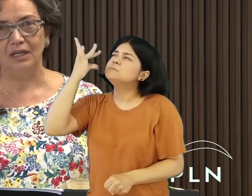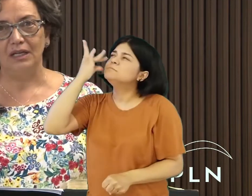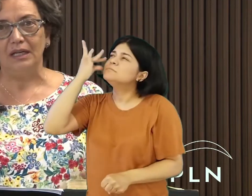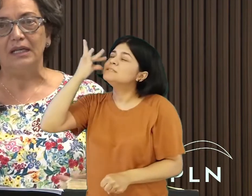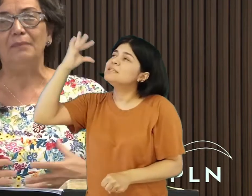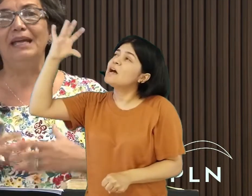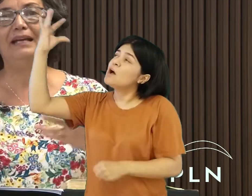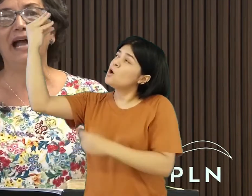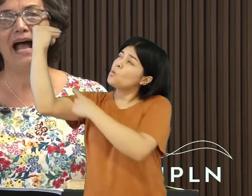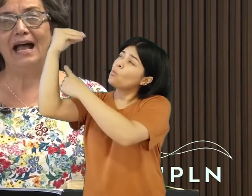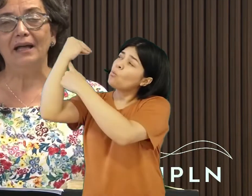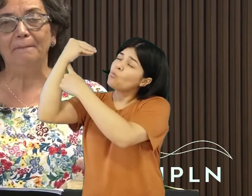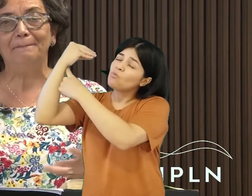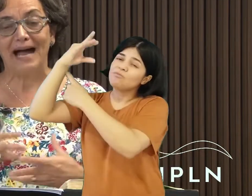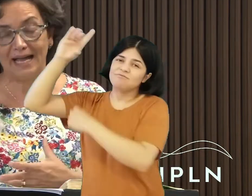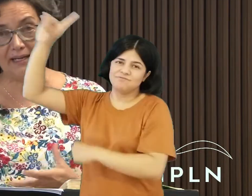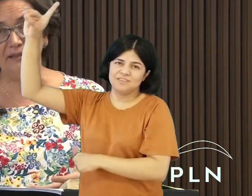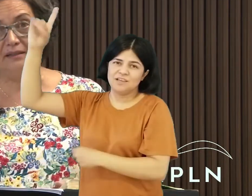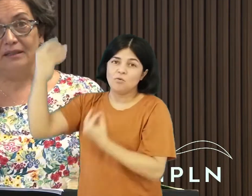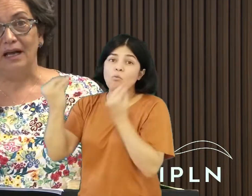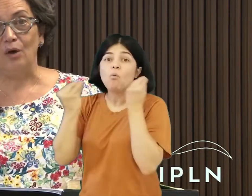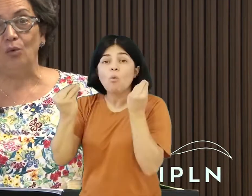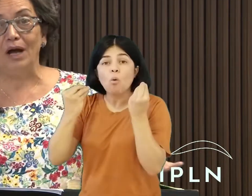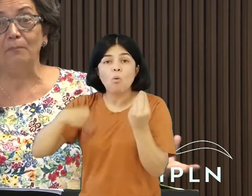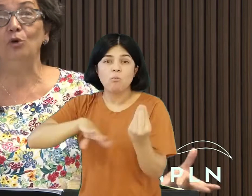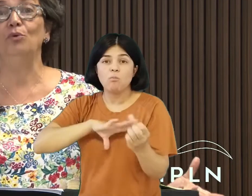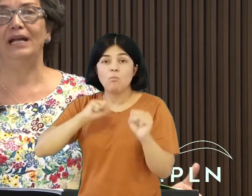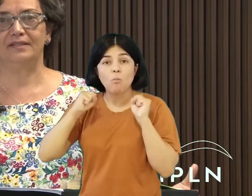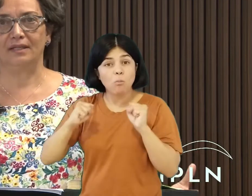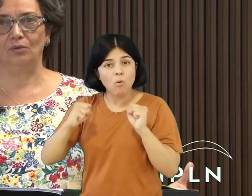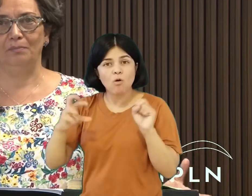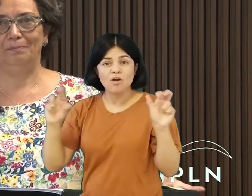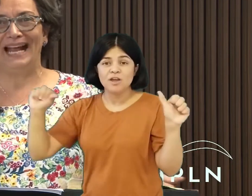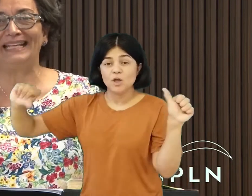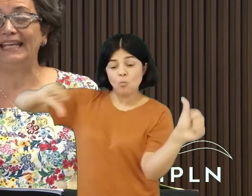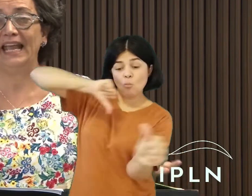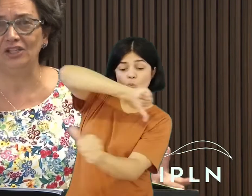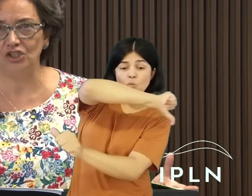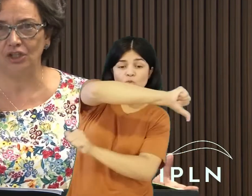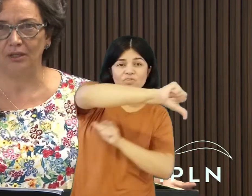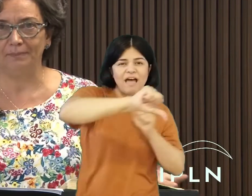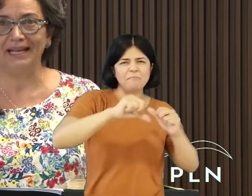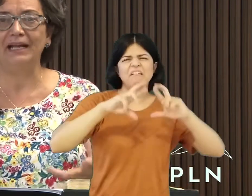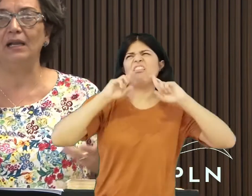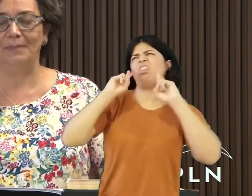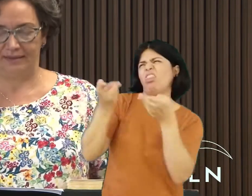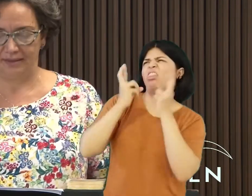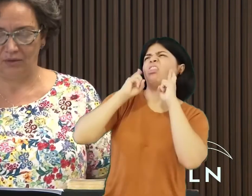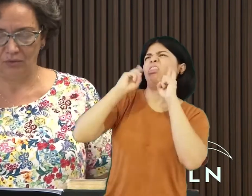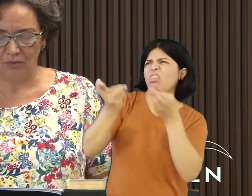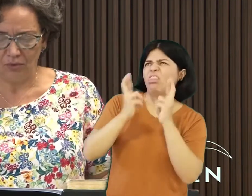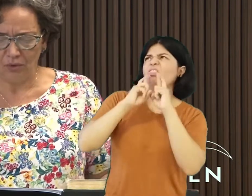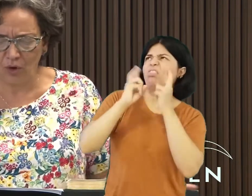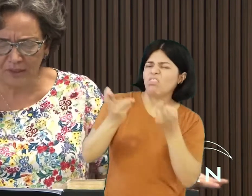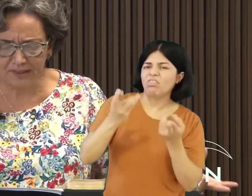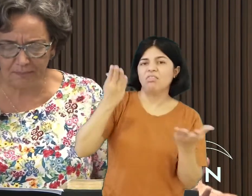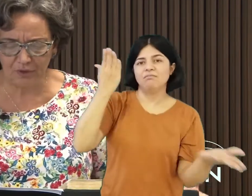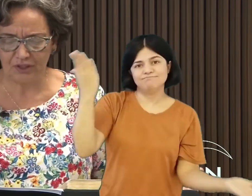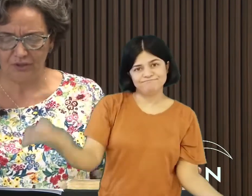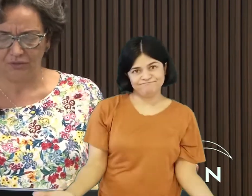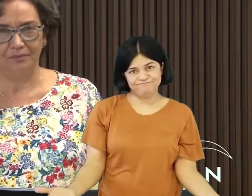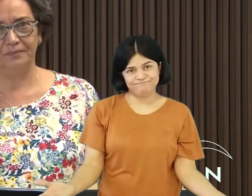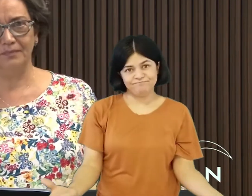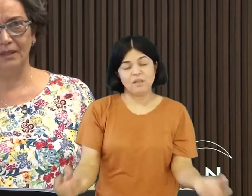Deus, e migrar para a murmuração, para a queixa, para a reclamação? Como isso